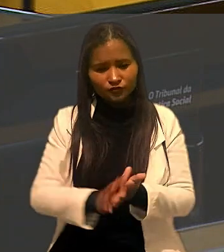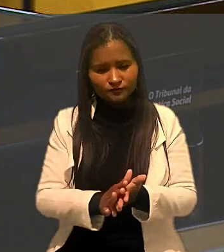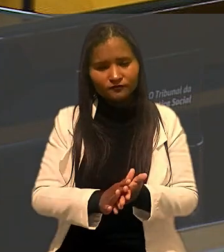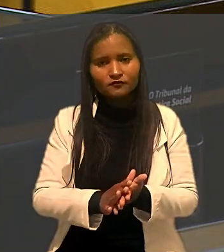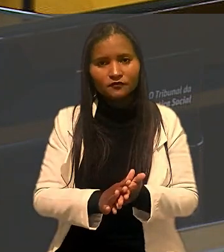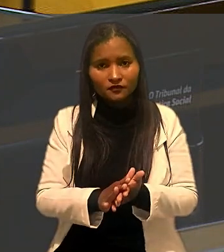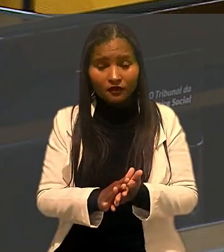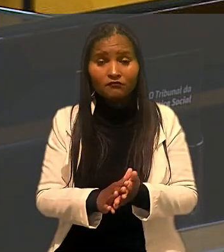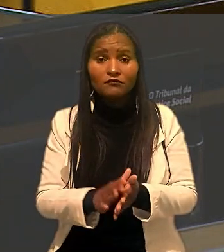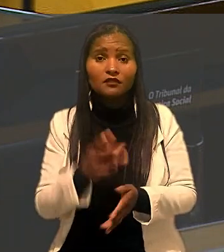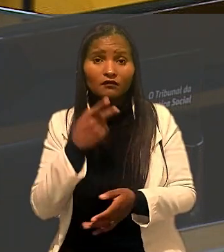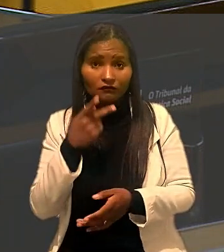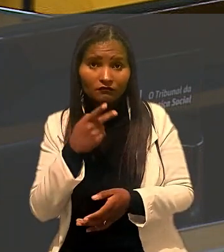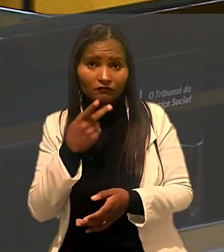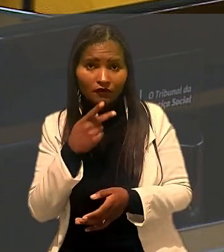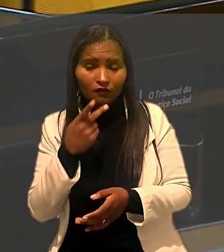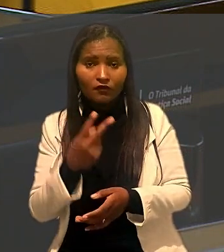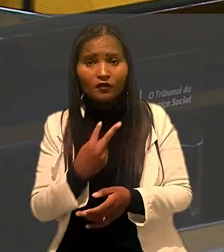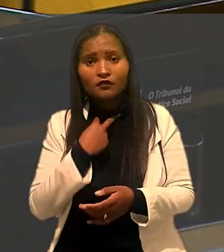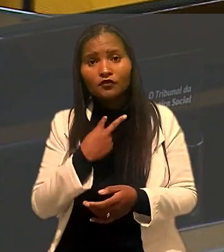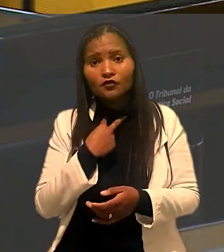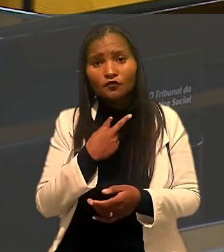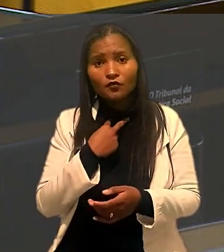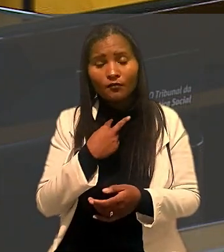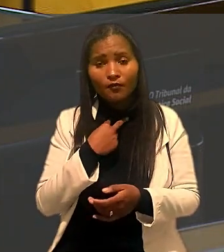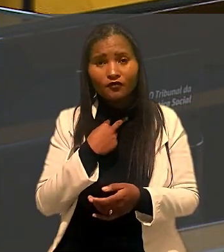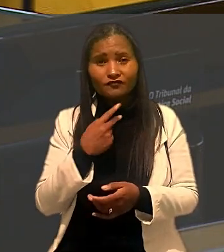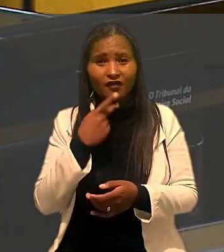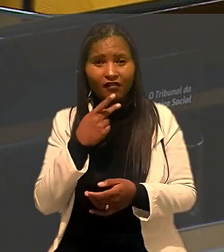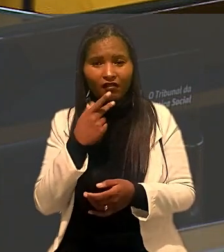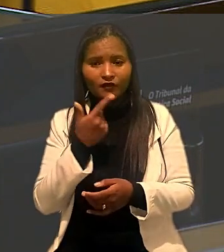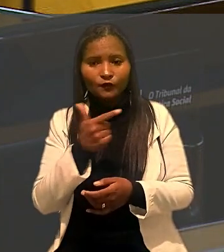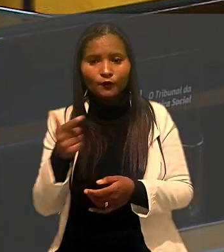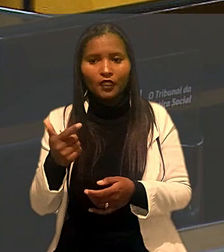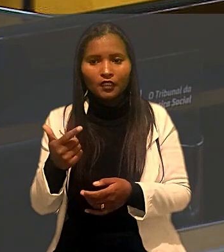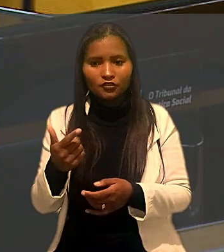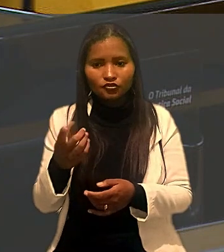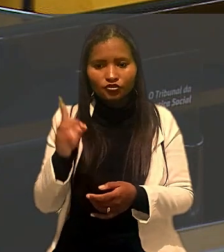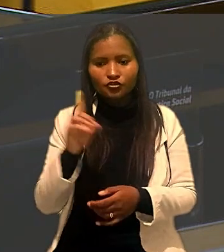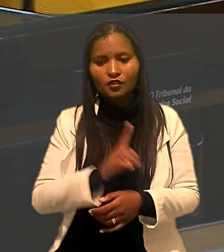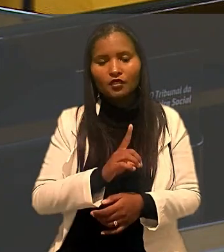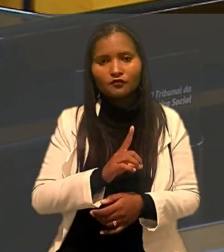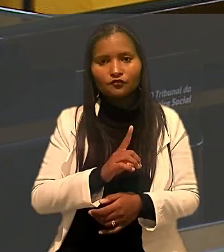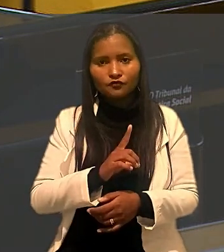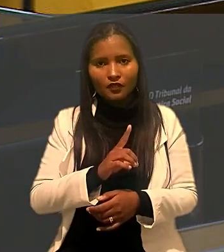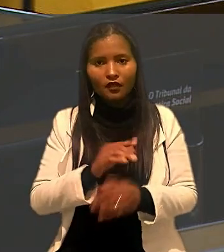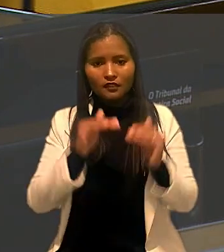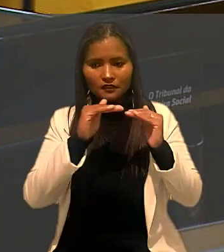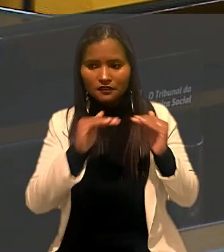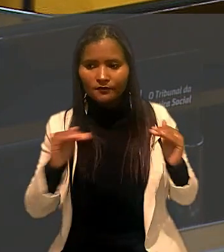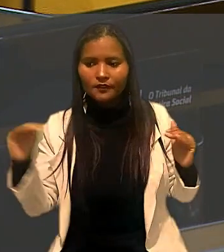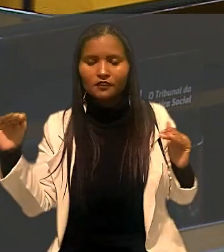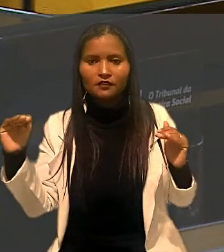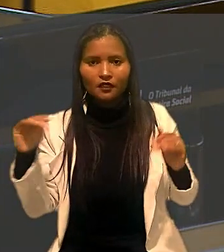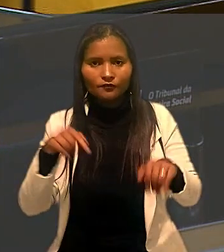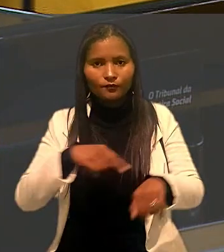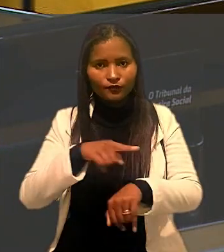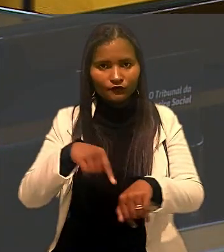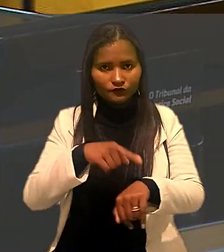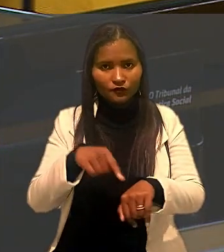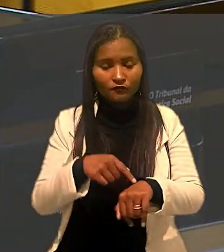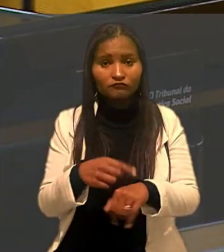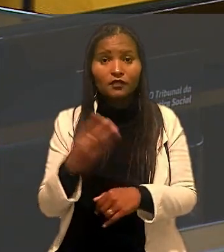atos discriminatórios e acrescentou que não se pode falar em inexistência do direito à respectiva